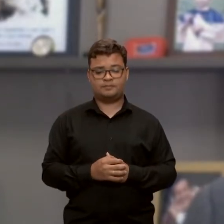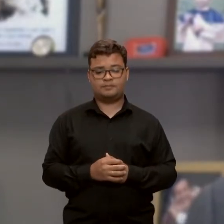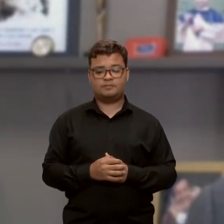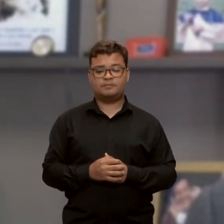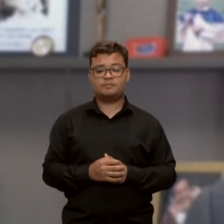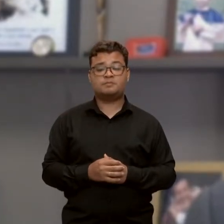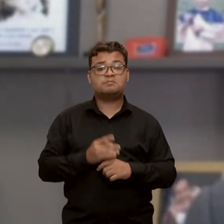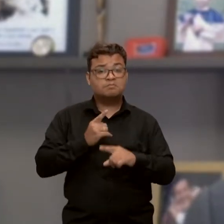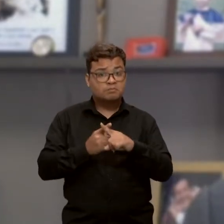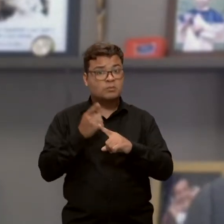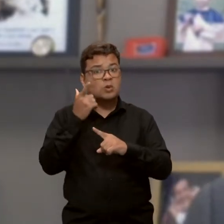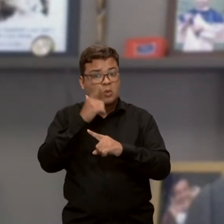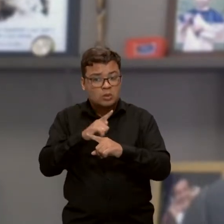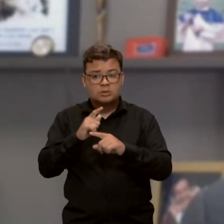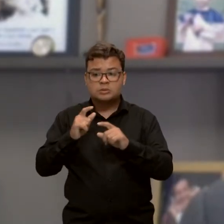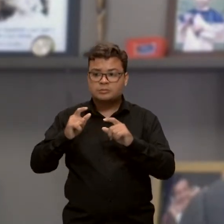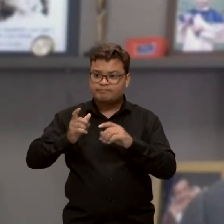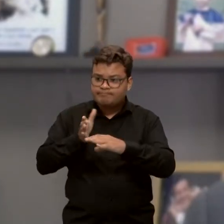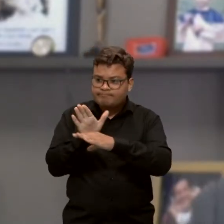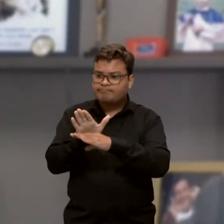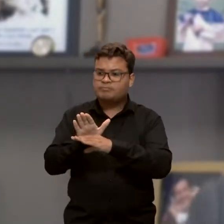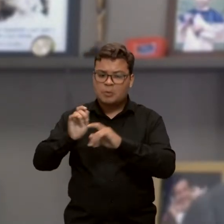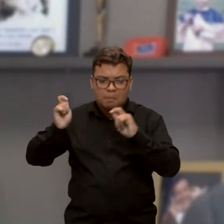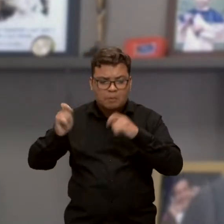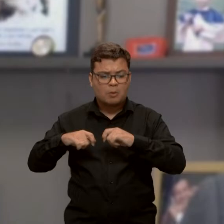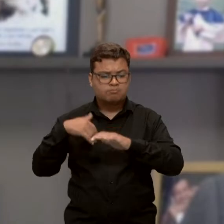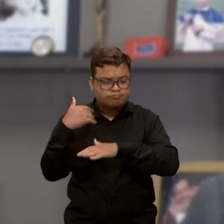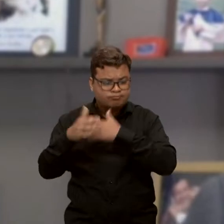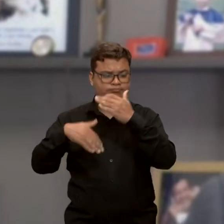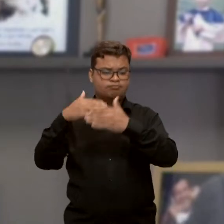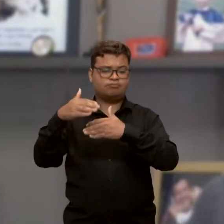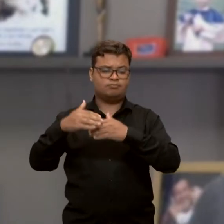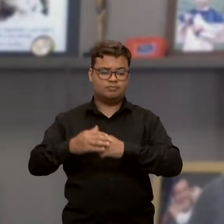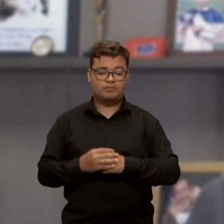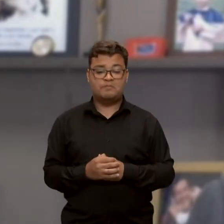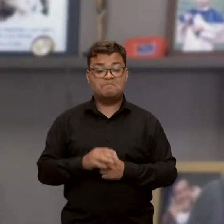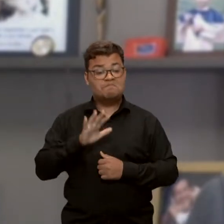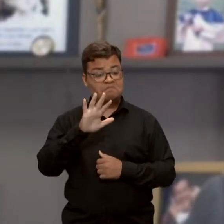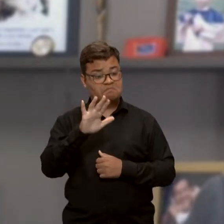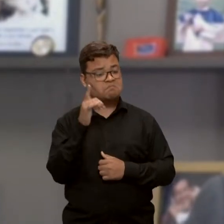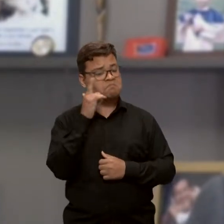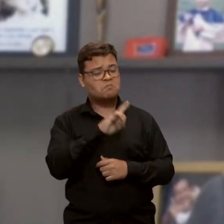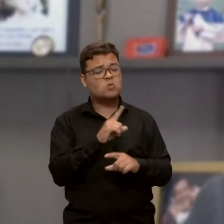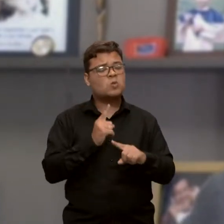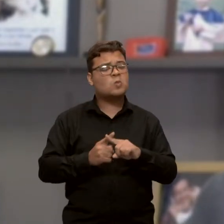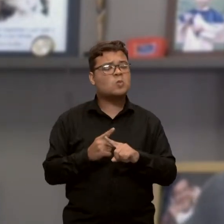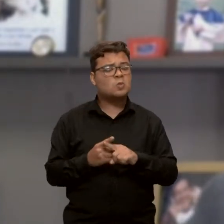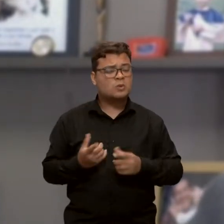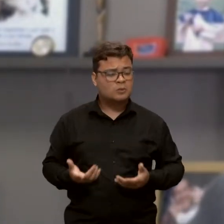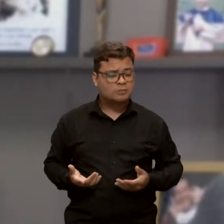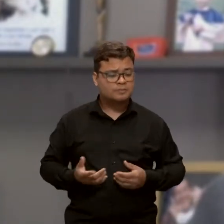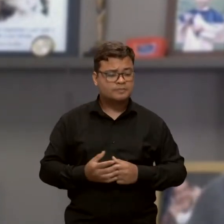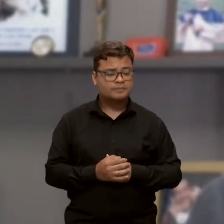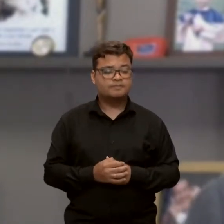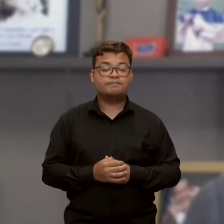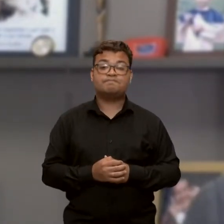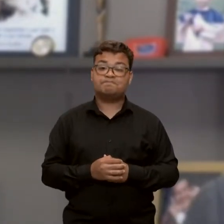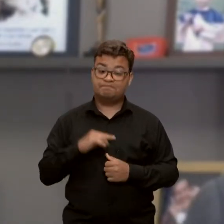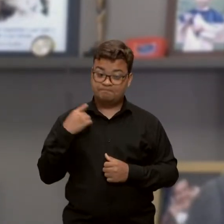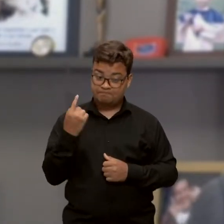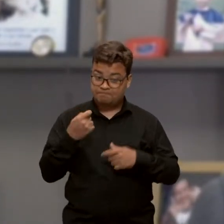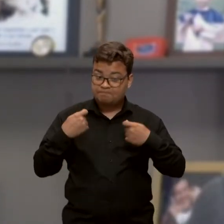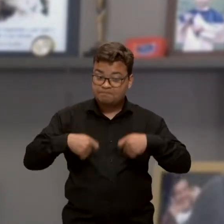traz possibilidades incríveis de desenvolvimento. Agora, isso só é possível porque nós precisamos lembrar um